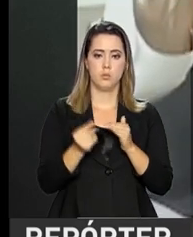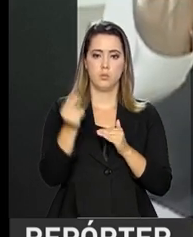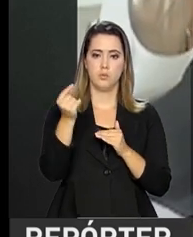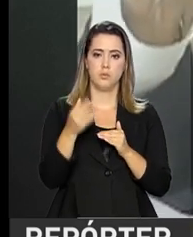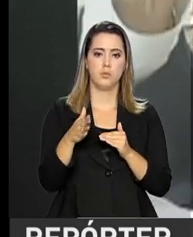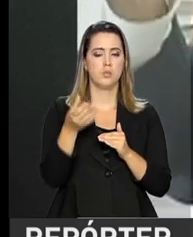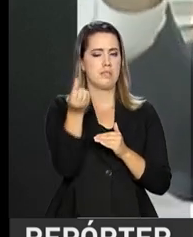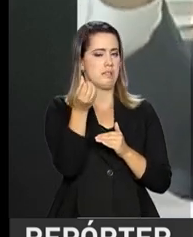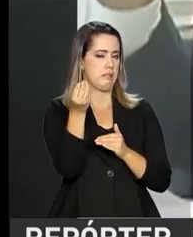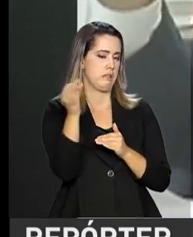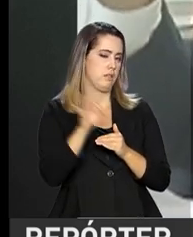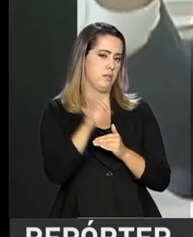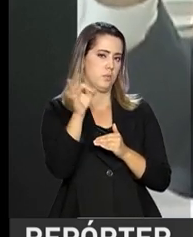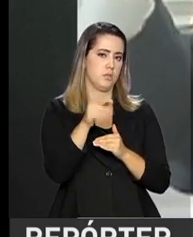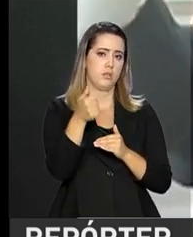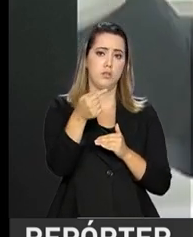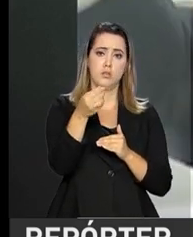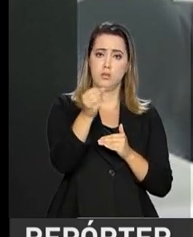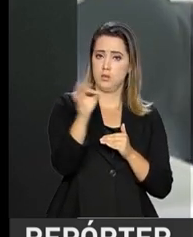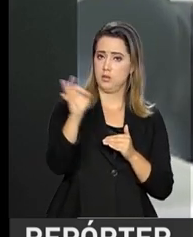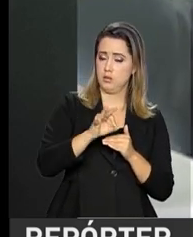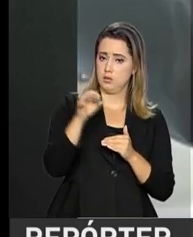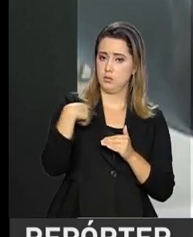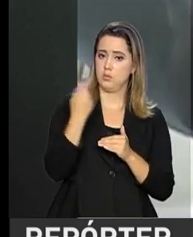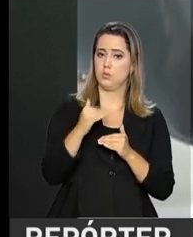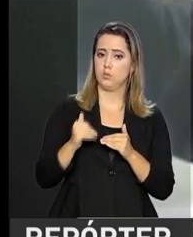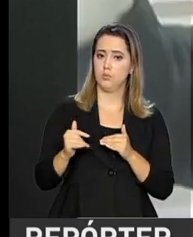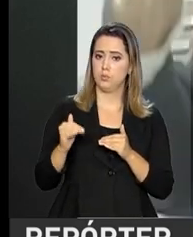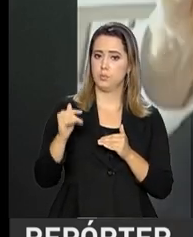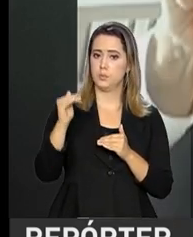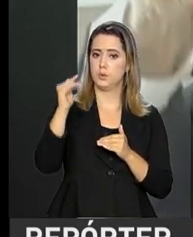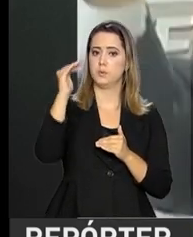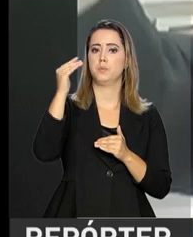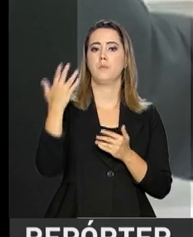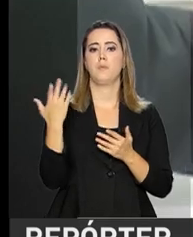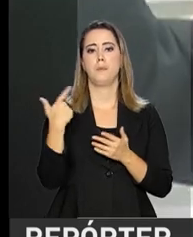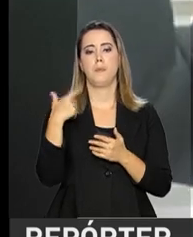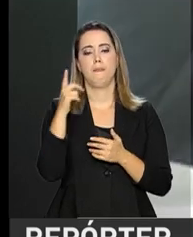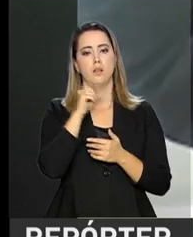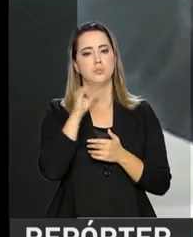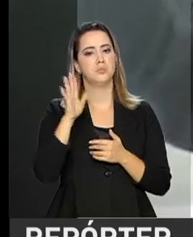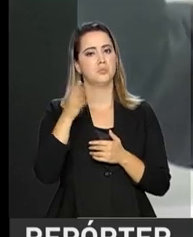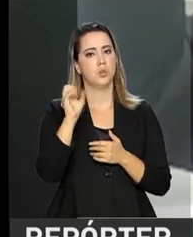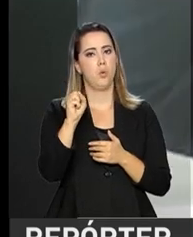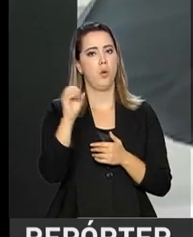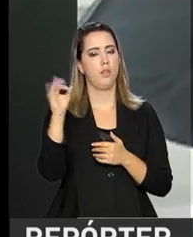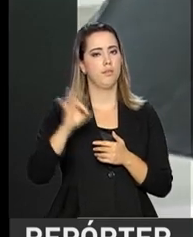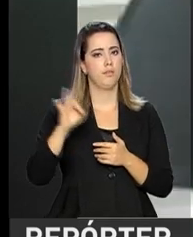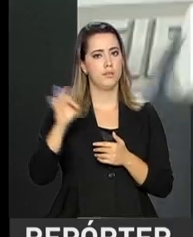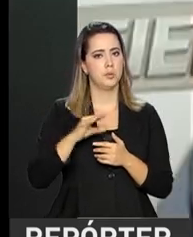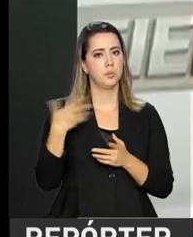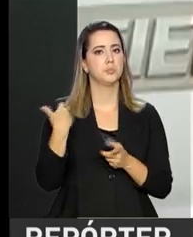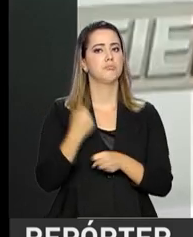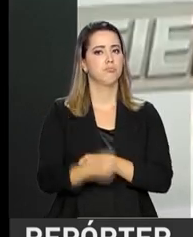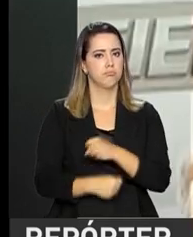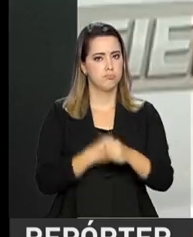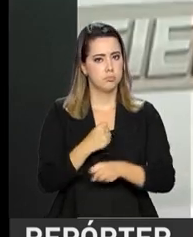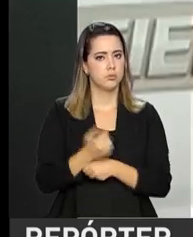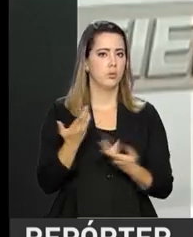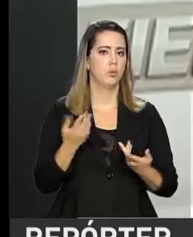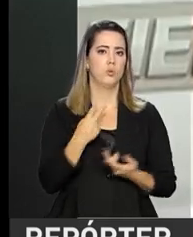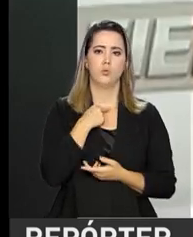para 60%, 70% e vai subindo. Chega até 80% em vários anos. Então, isso